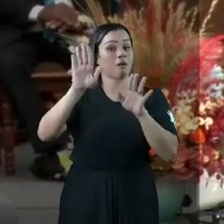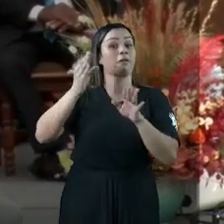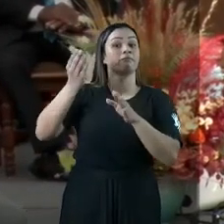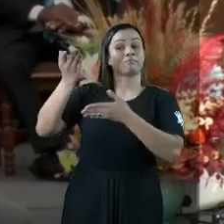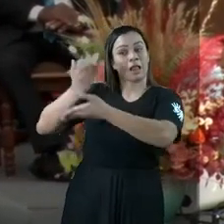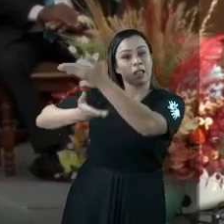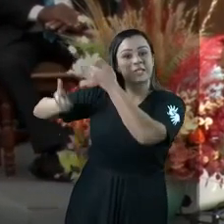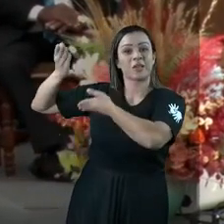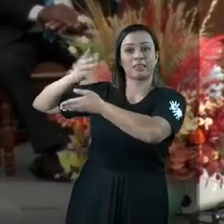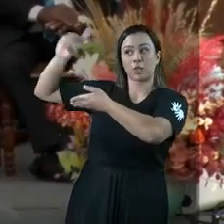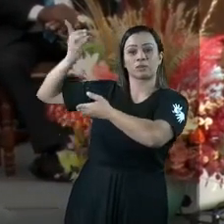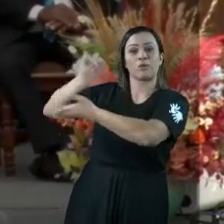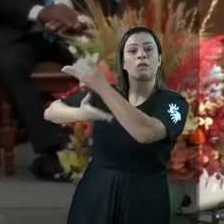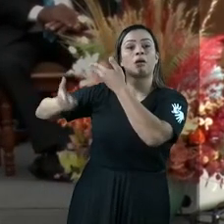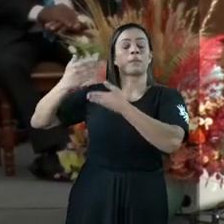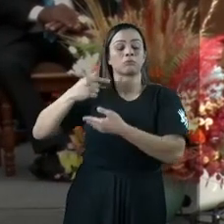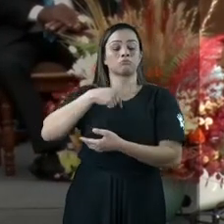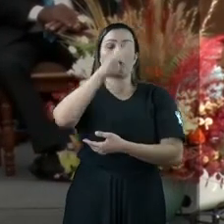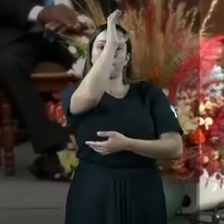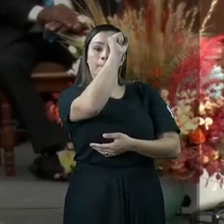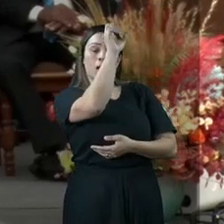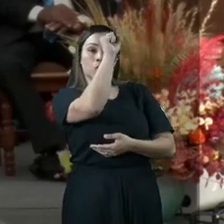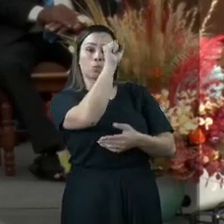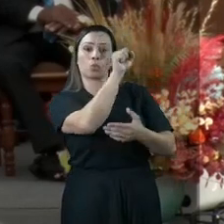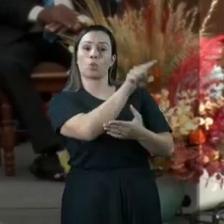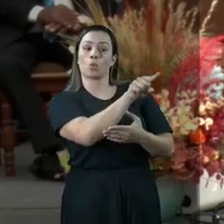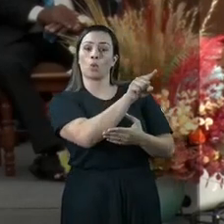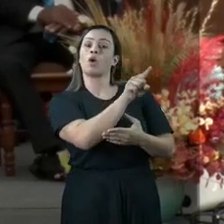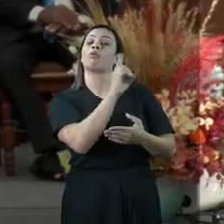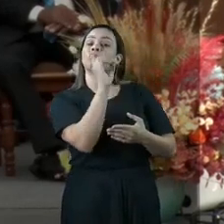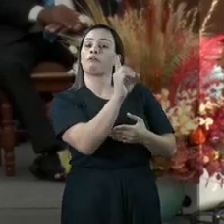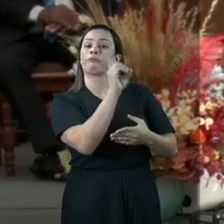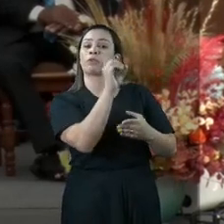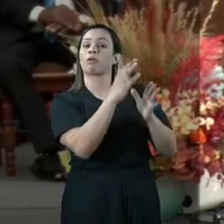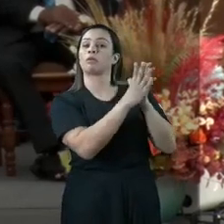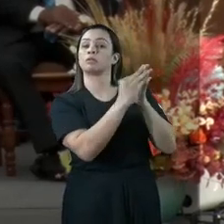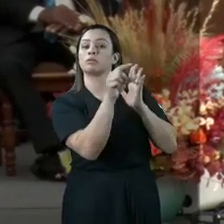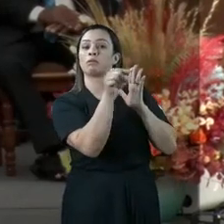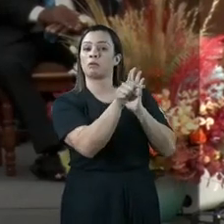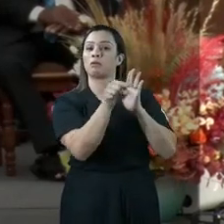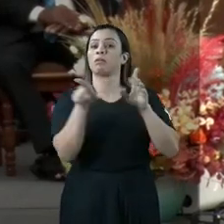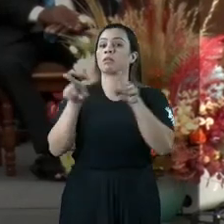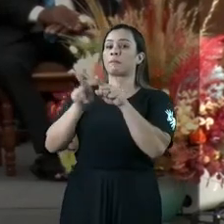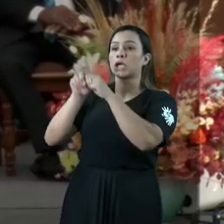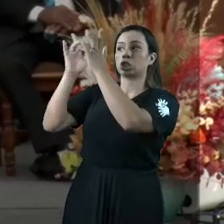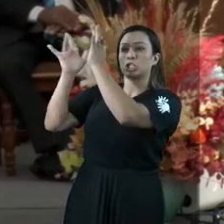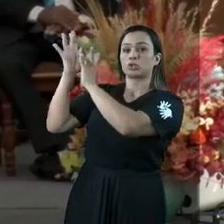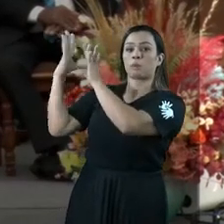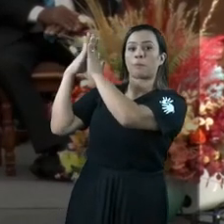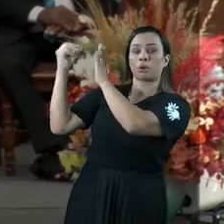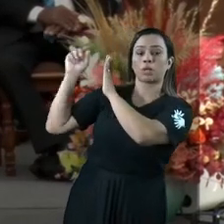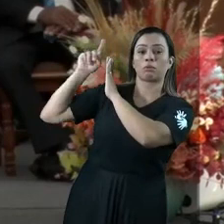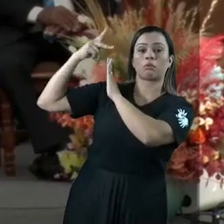Jerusalém, aprende com Messias, que sofre na Jerusalém terrena, mas que é exaltado na Jerusalém celestial, e põe